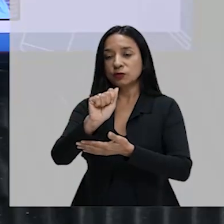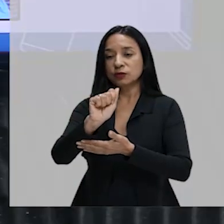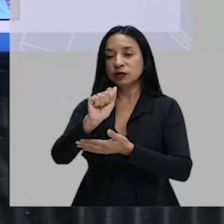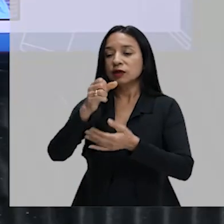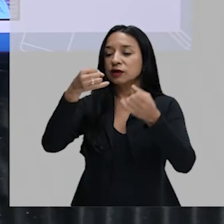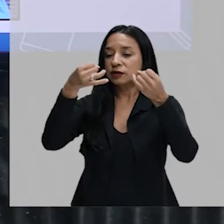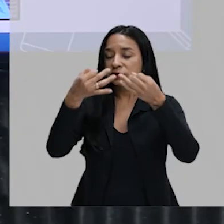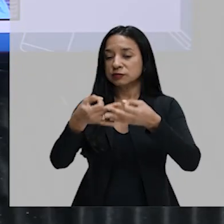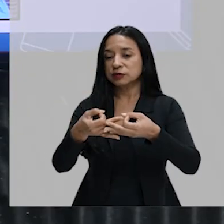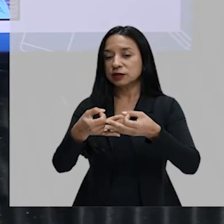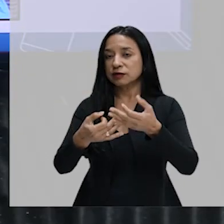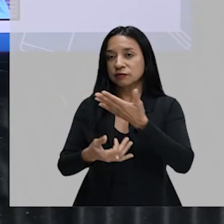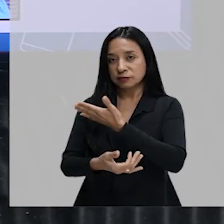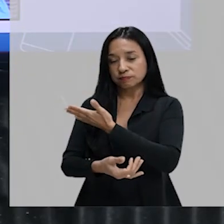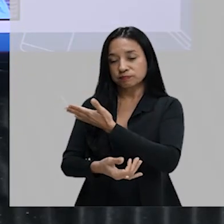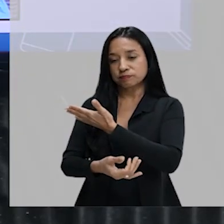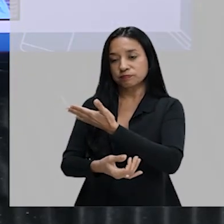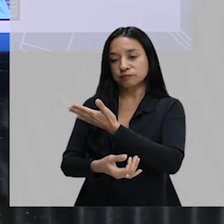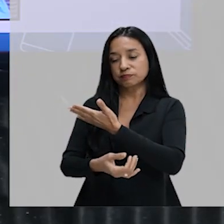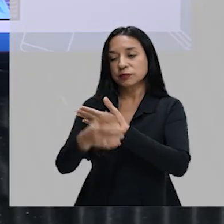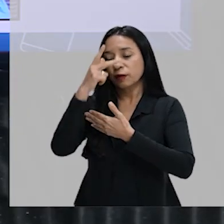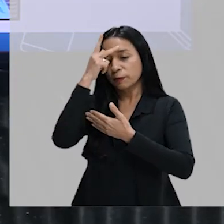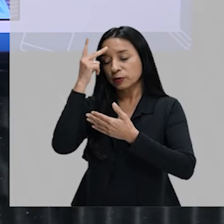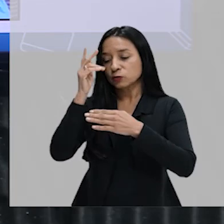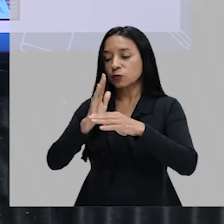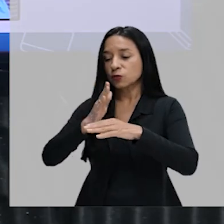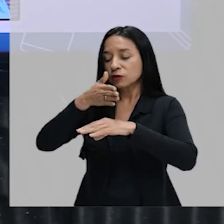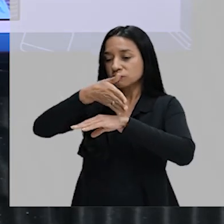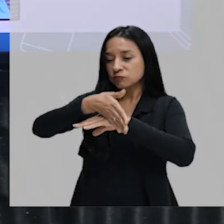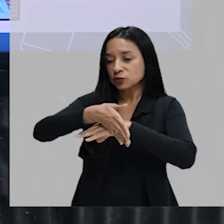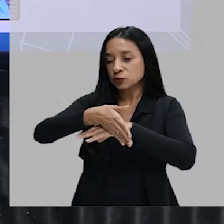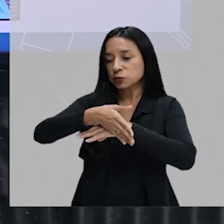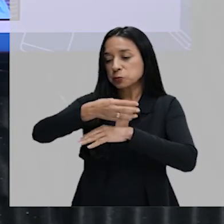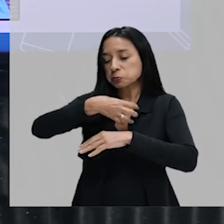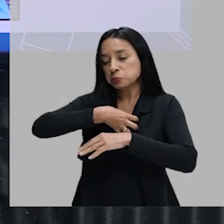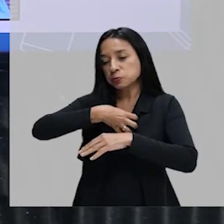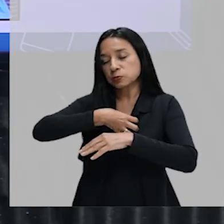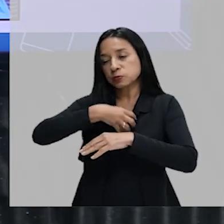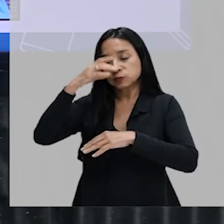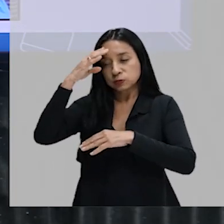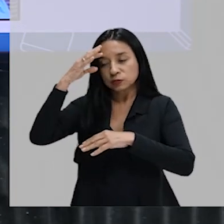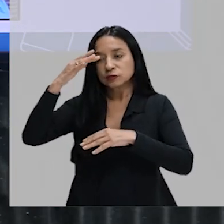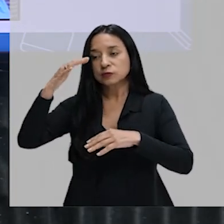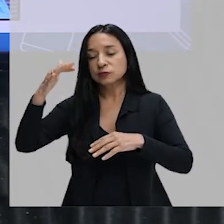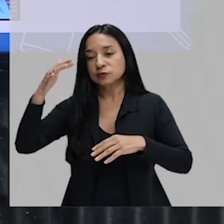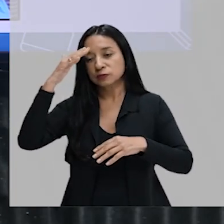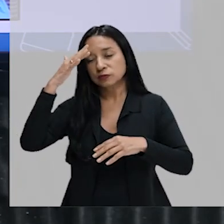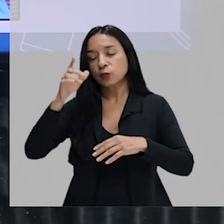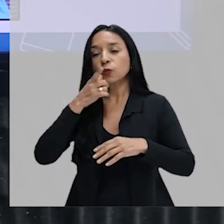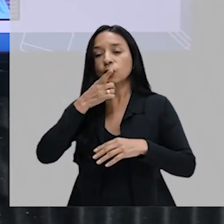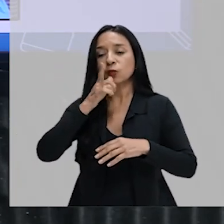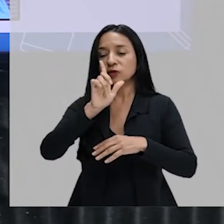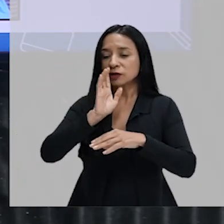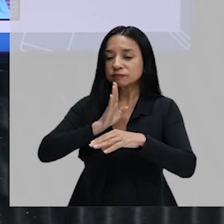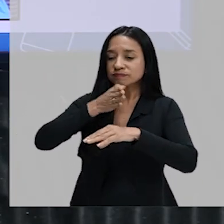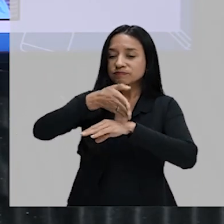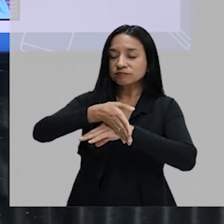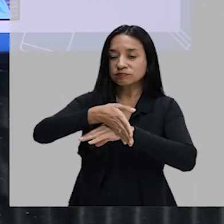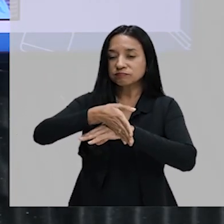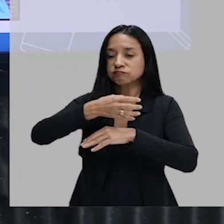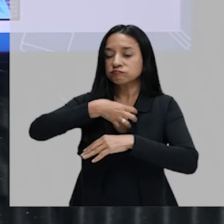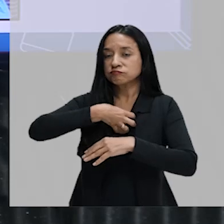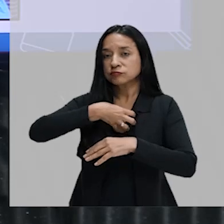Então, tudo isso pode ser trabalhado. Aqui, ó, fazer o bem, vai fazer um bem ao indivíduo.